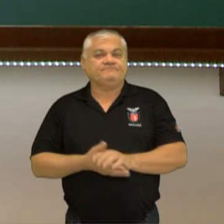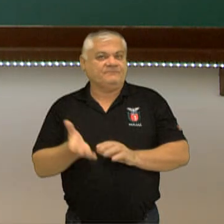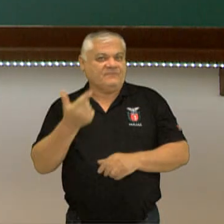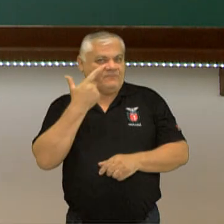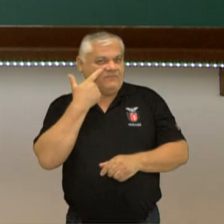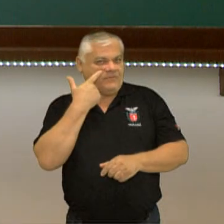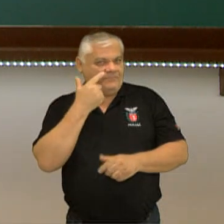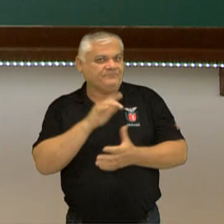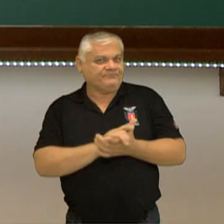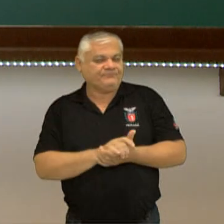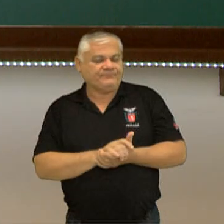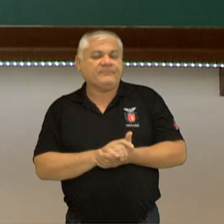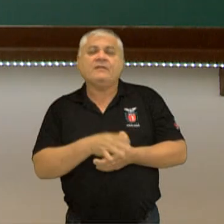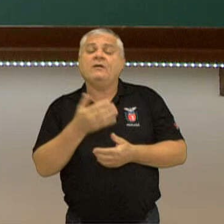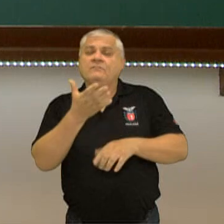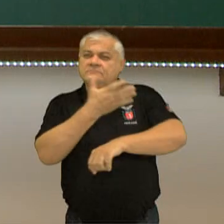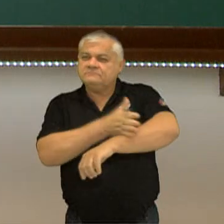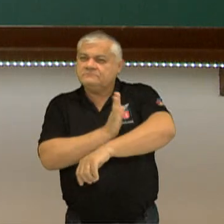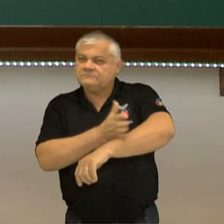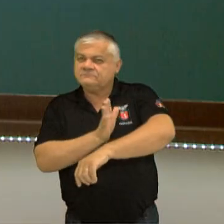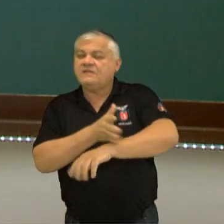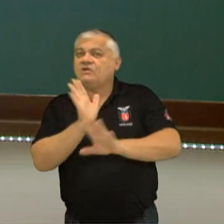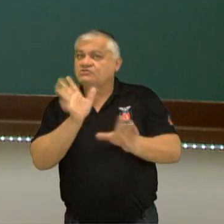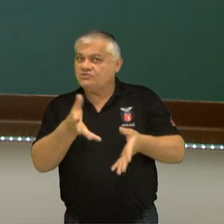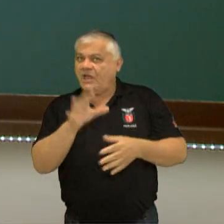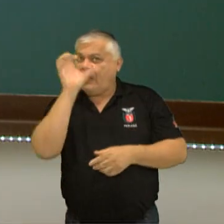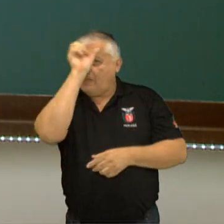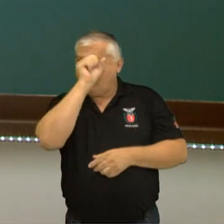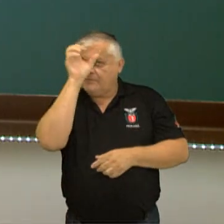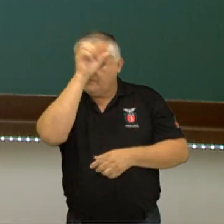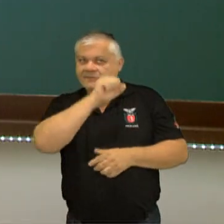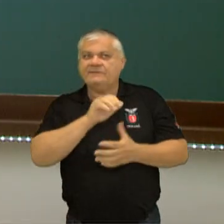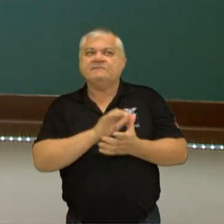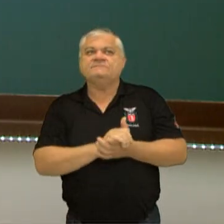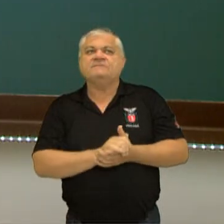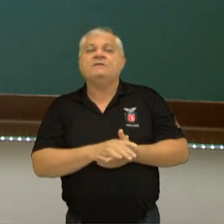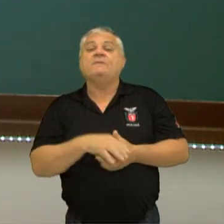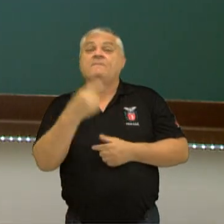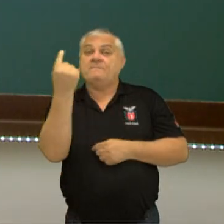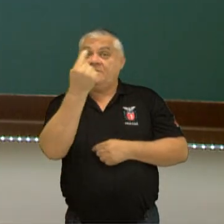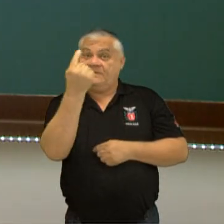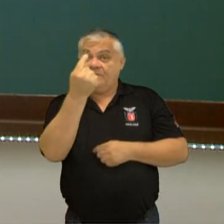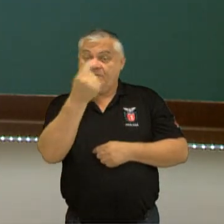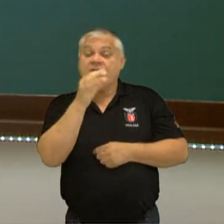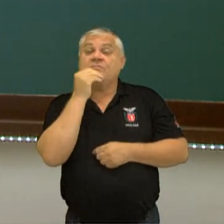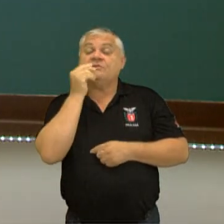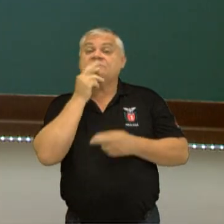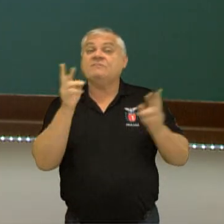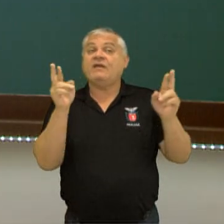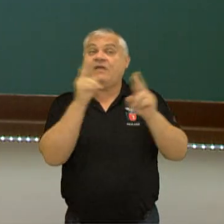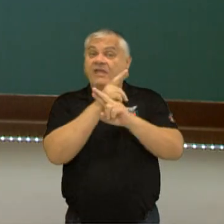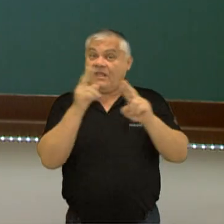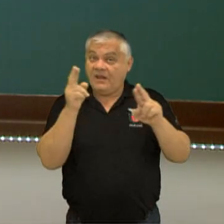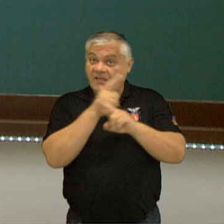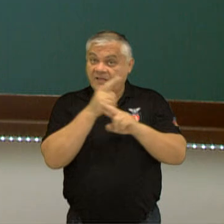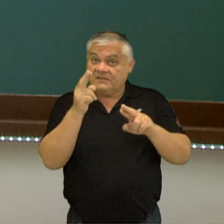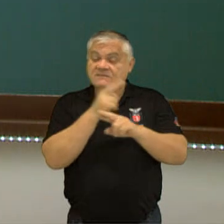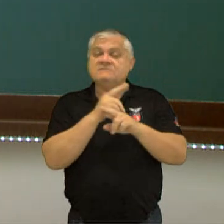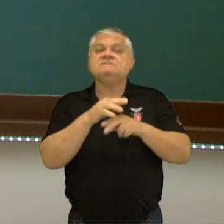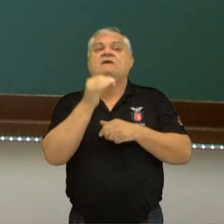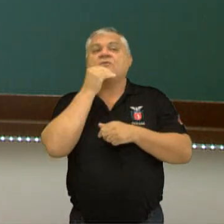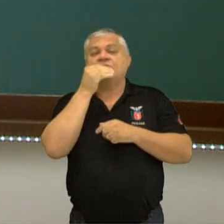Vamos lá então, gente, colocando em prática aquilo que nós já estamos aprendendo. Começamos com a relação fundamental da